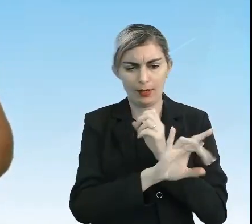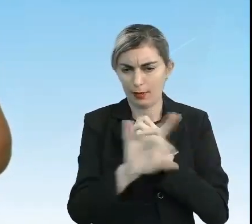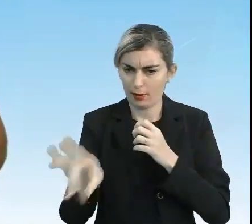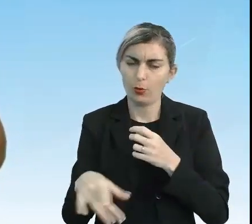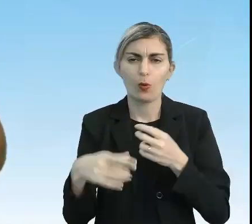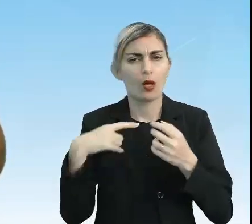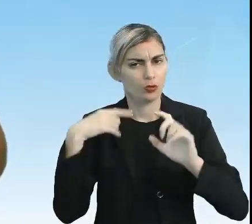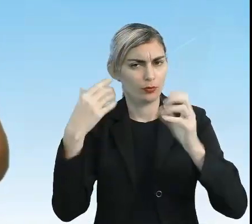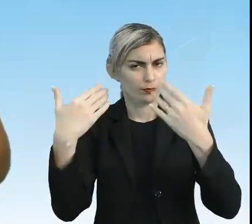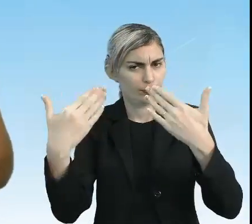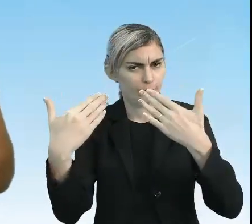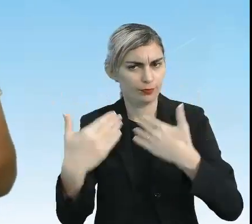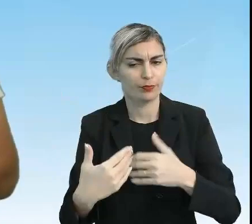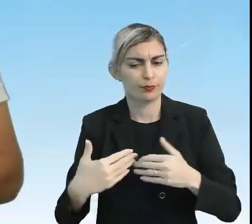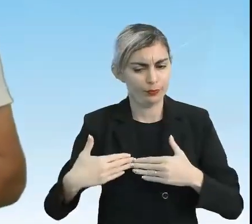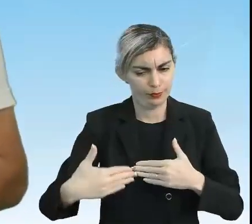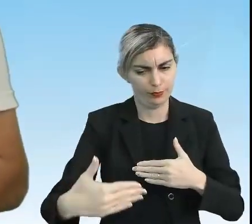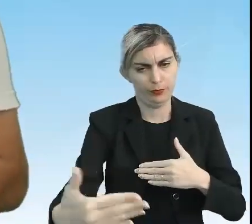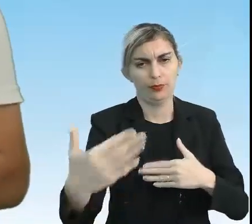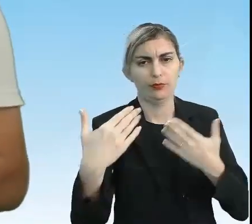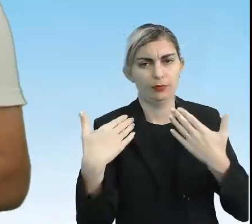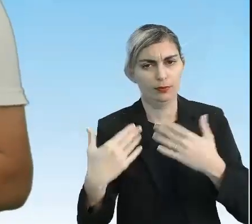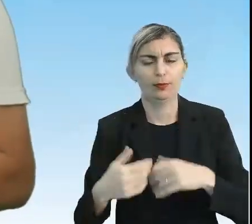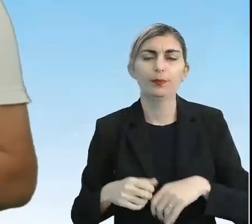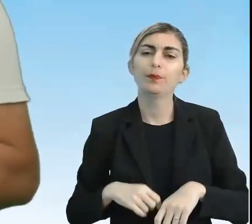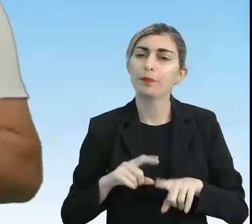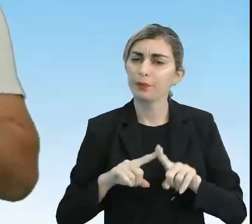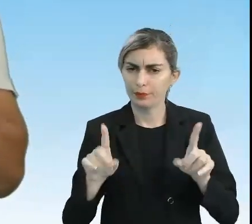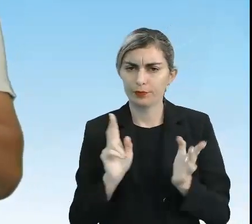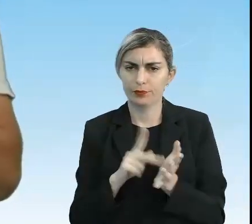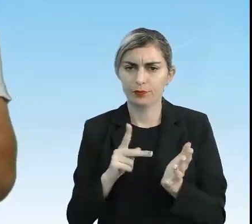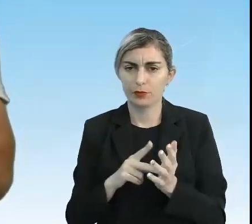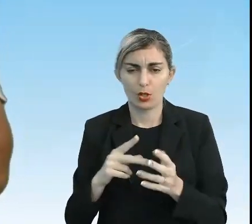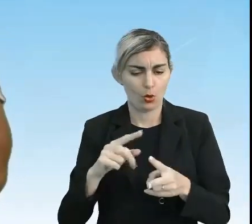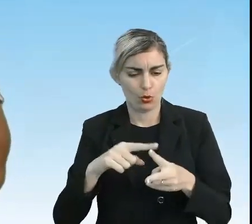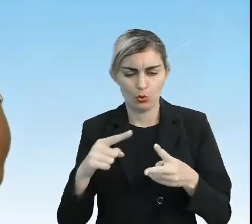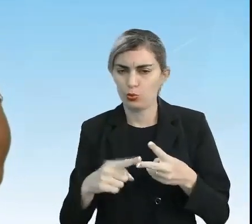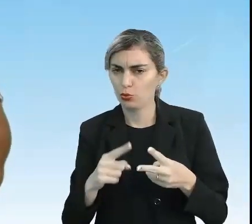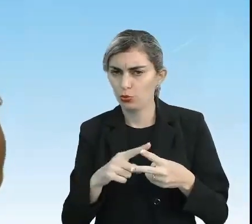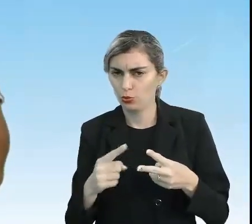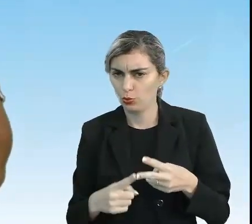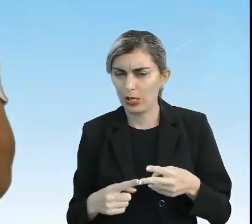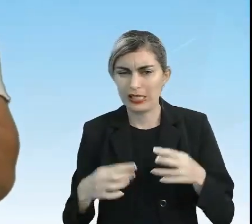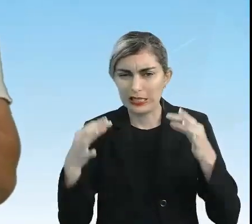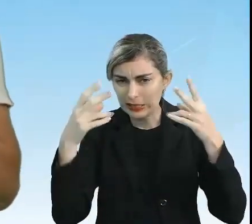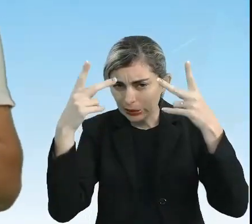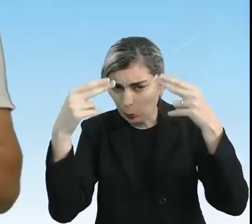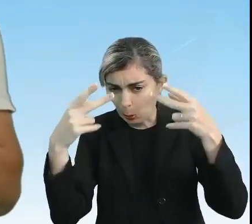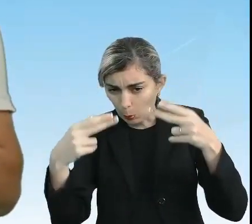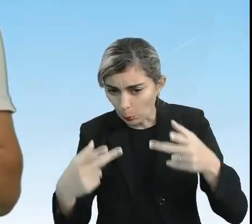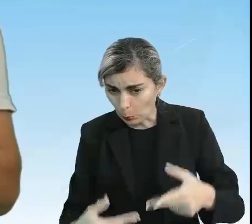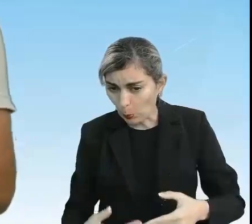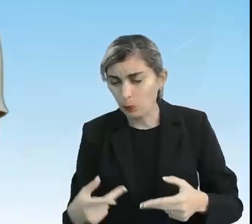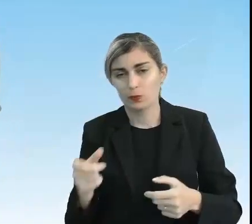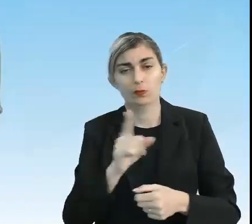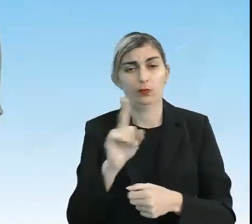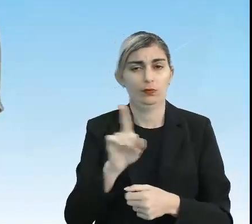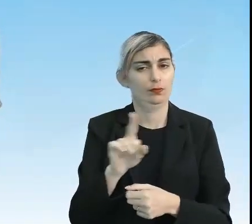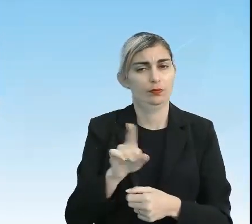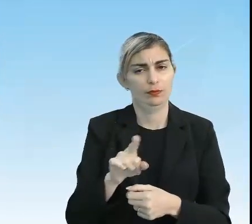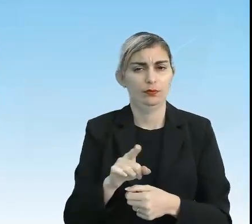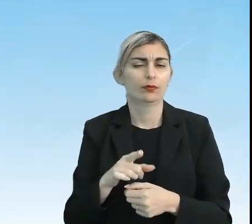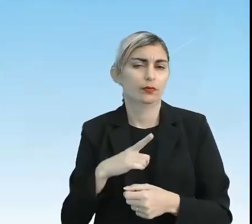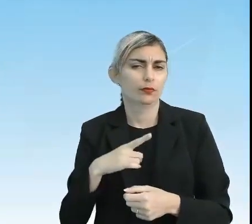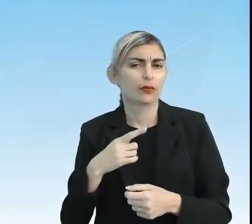vamos discutir mais durante nossa conversa aqui. Mas, na verdade, elas não são exatamente idênticas. Professor, e